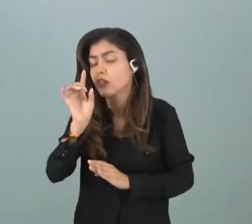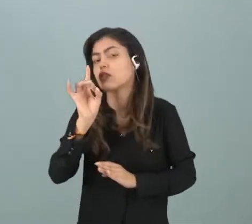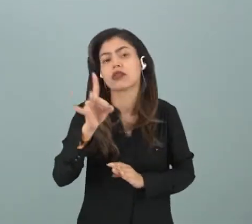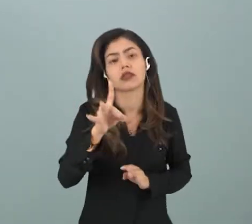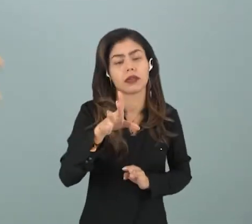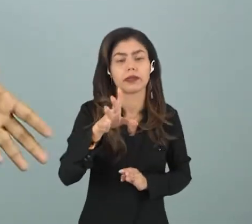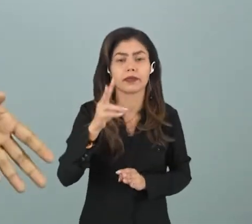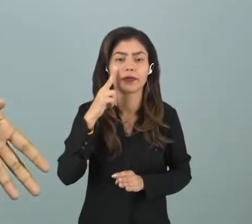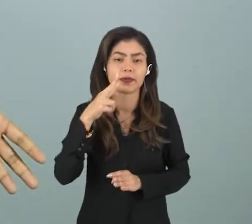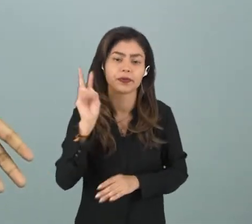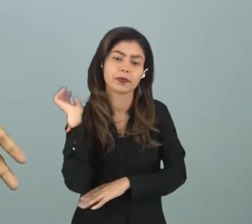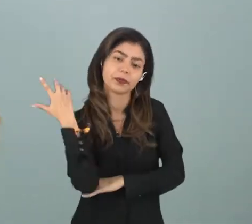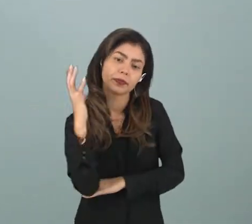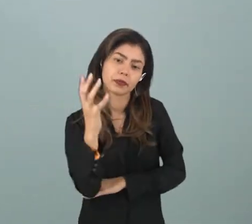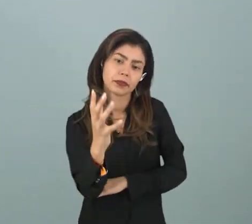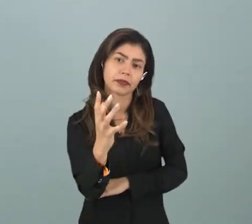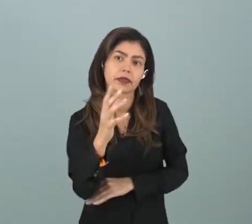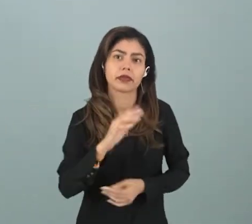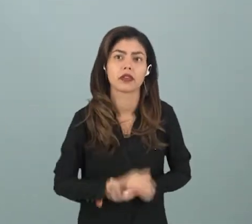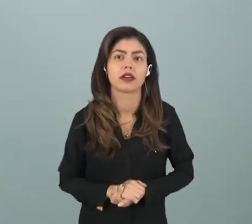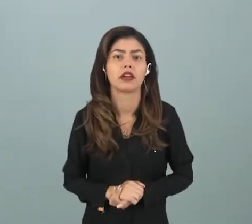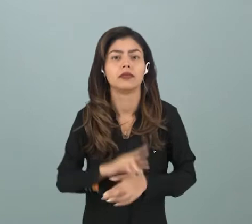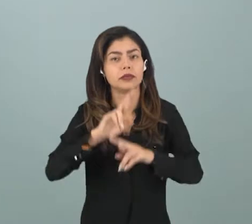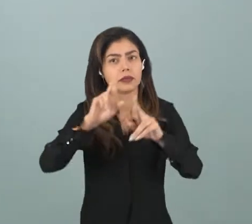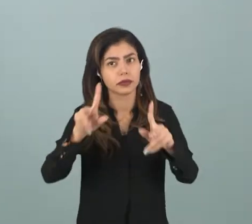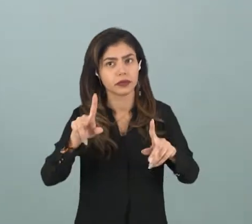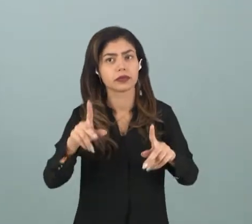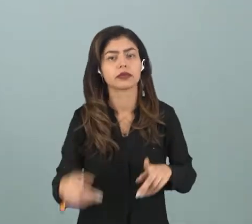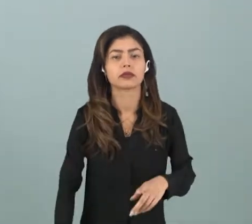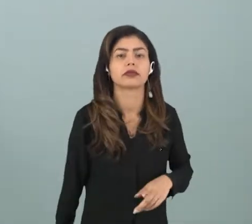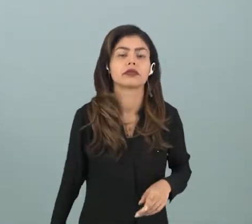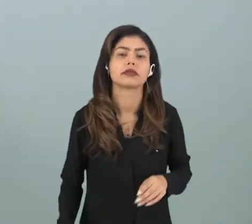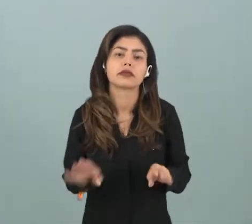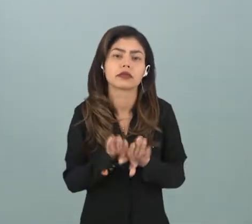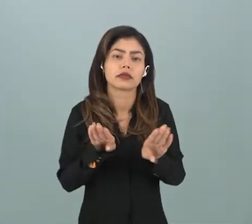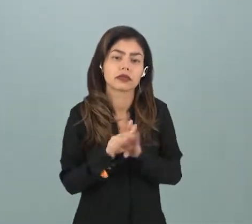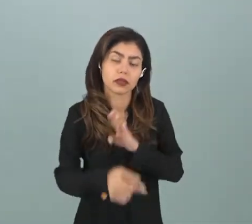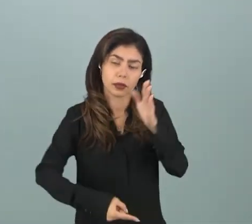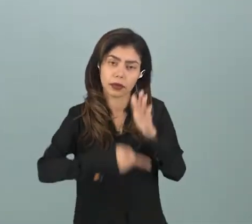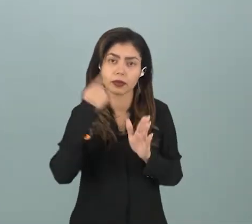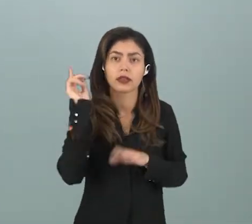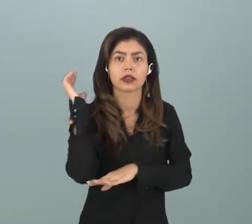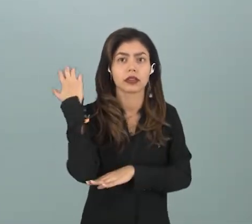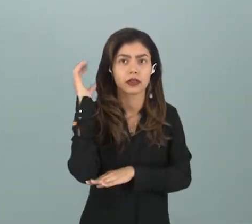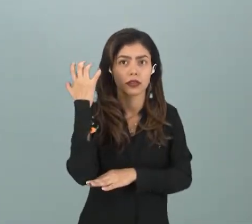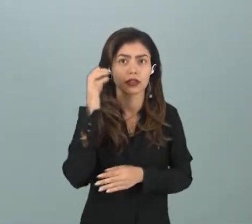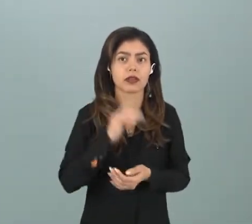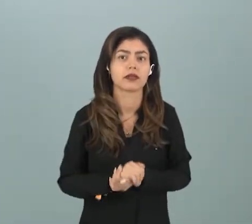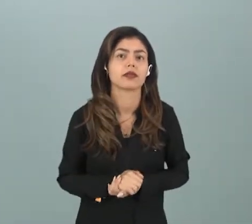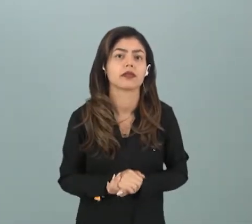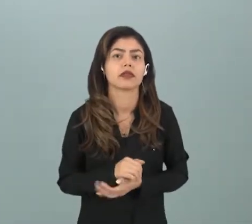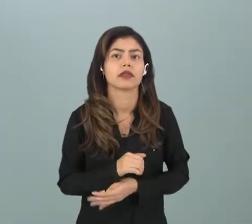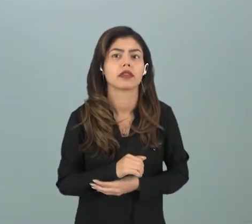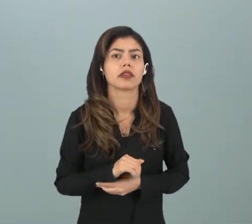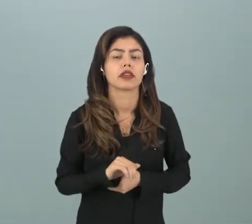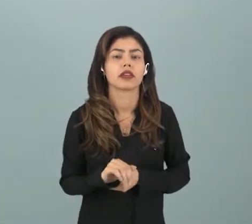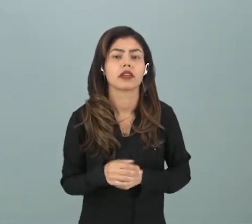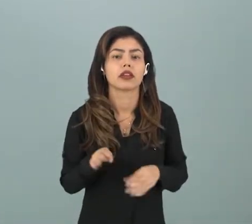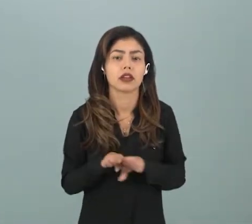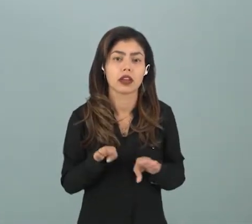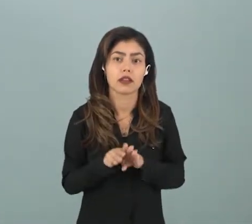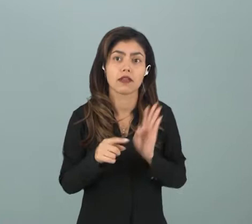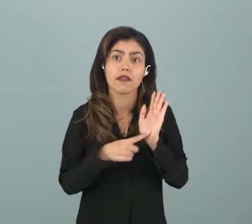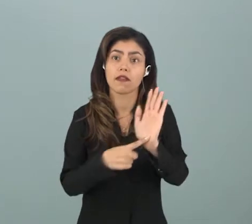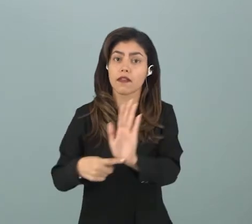apenas para contemplar a natureza. Diferentemente do primeiro tipo de arvorismo, o contemplativo